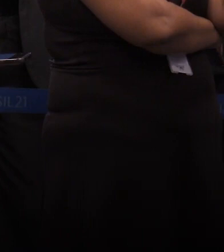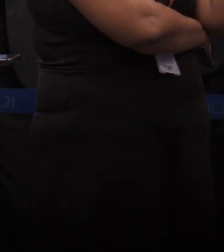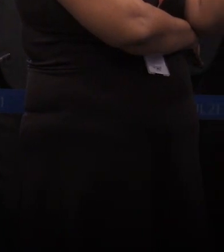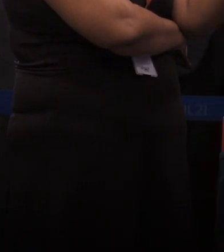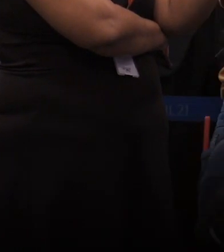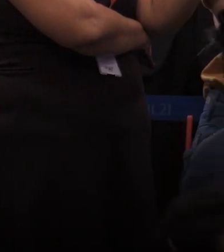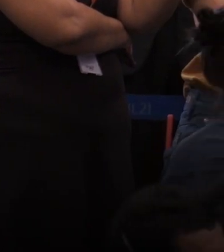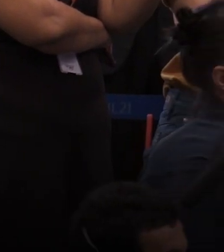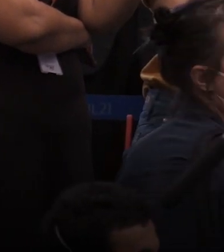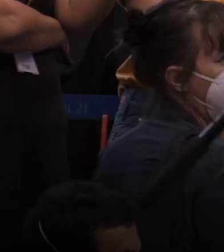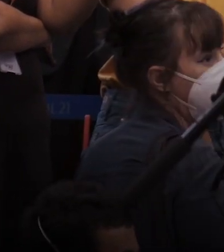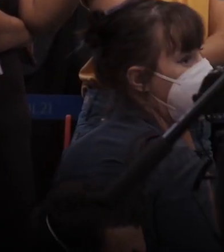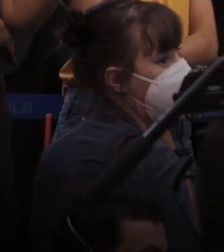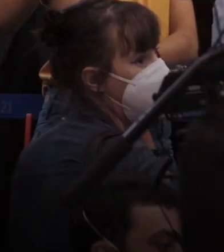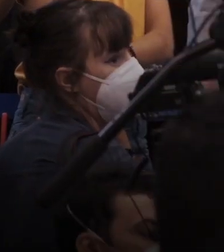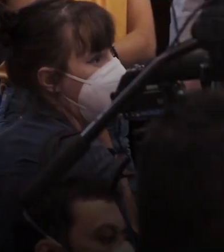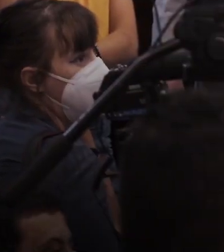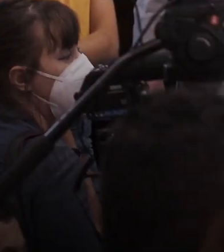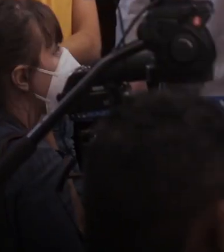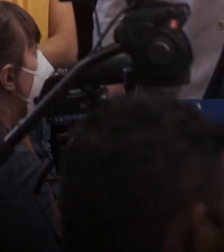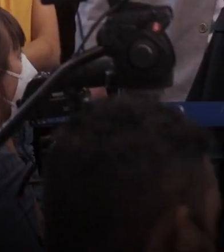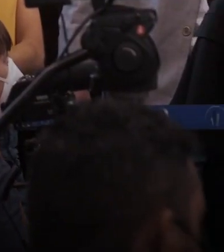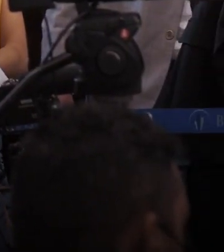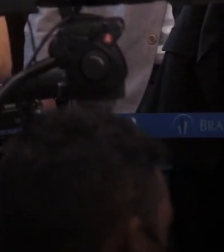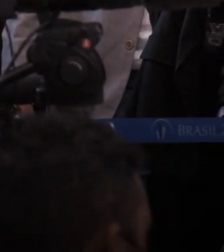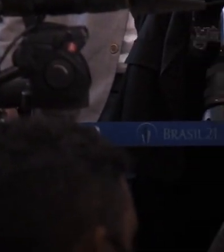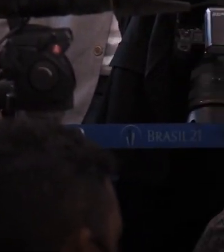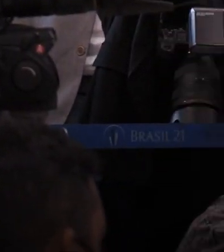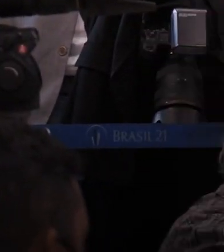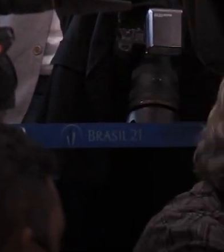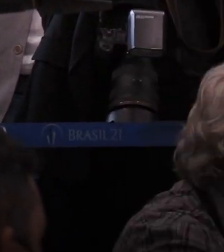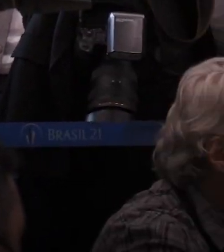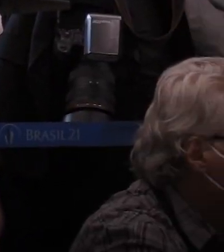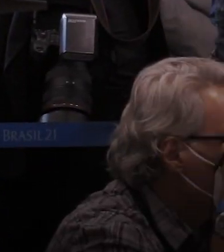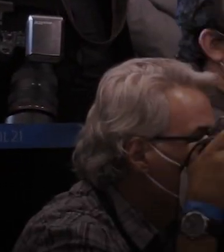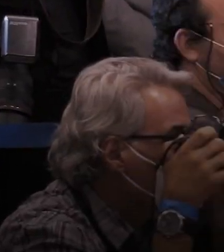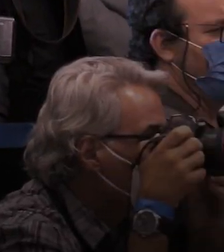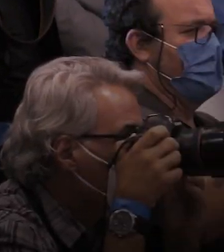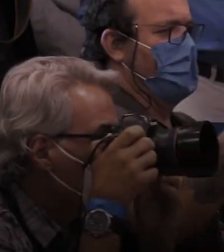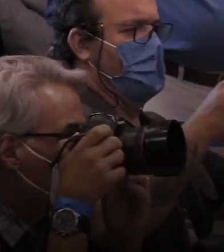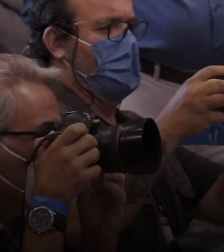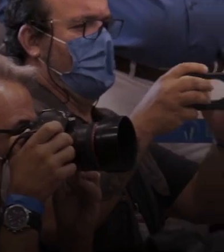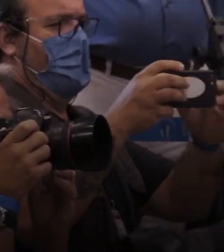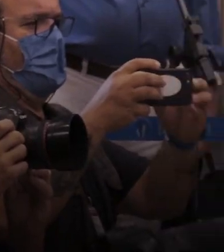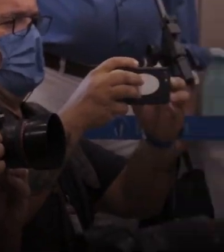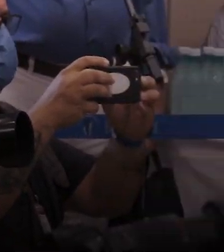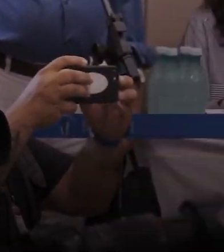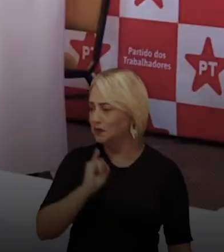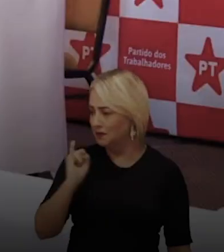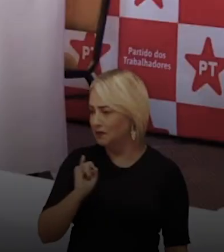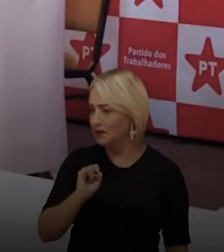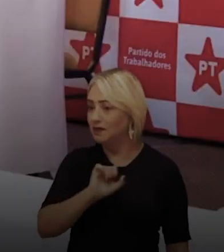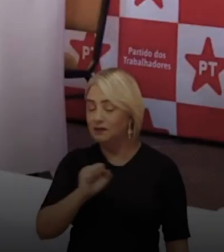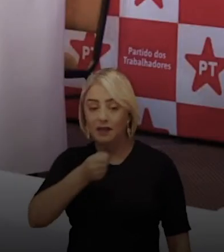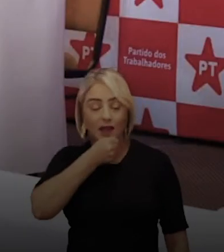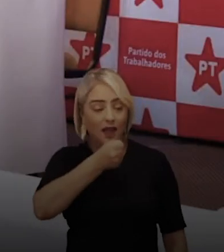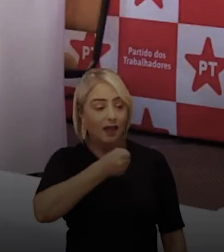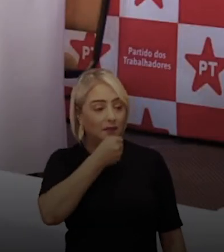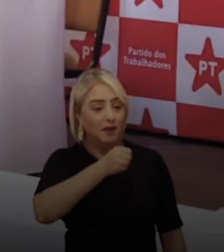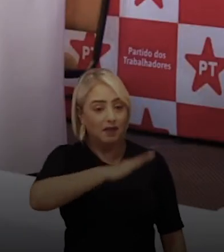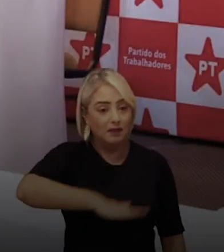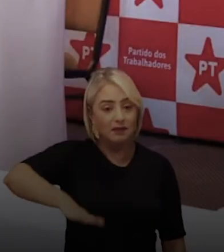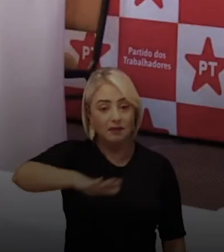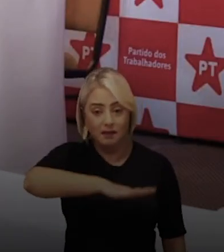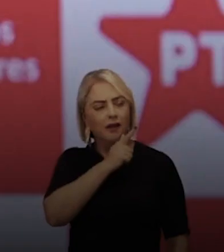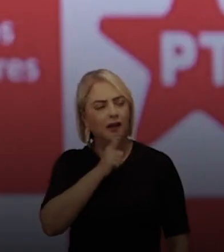debate, queremos discutir com a sociedade e queremos debater com vocês. Aliás, eu acho que seria importante se a imprensa abrisse espaço